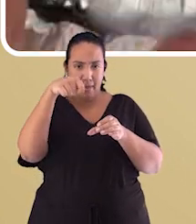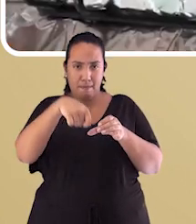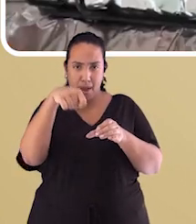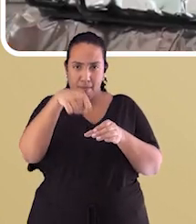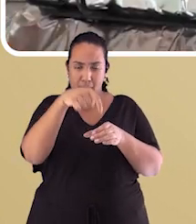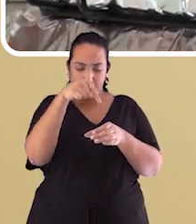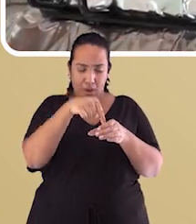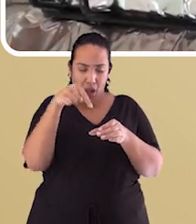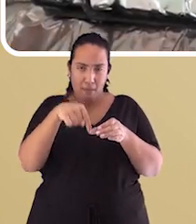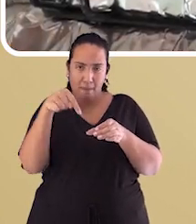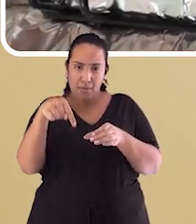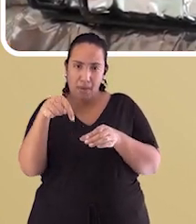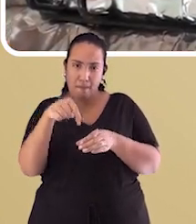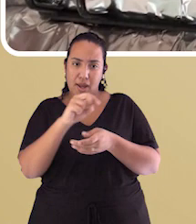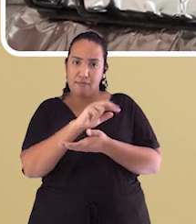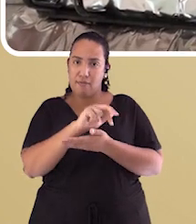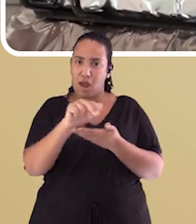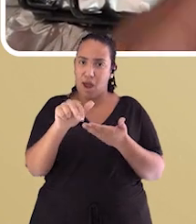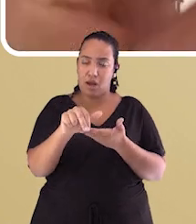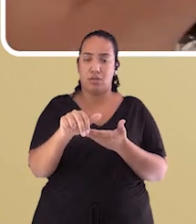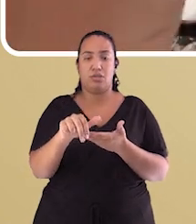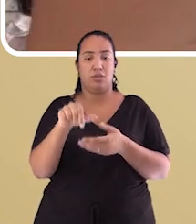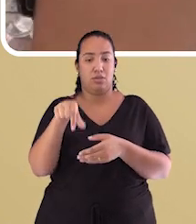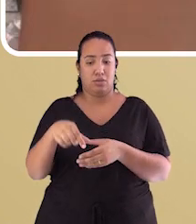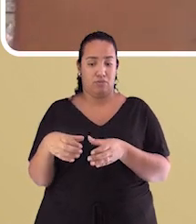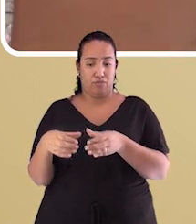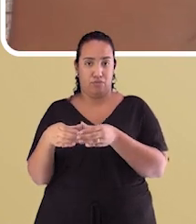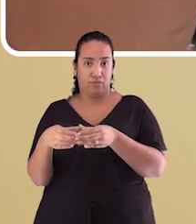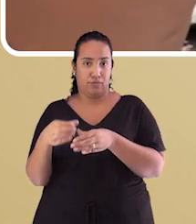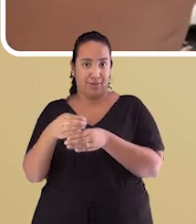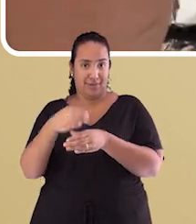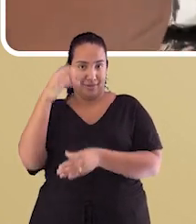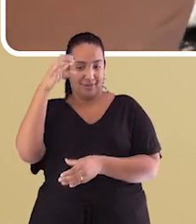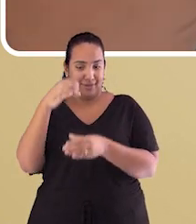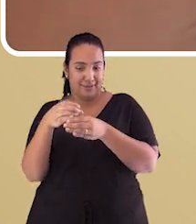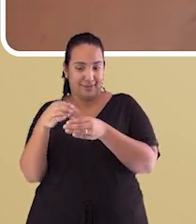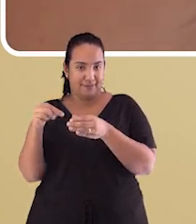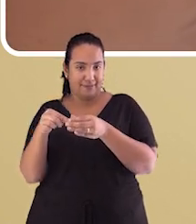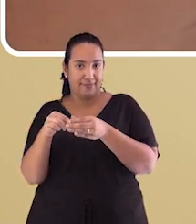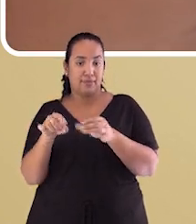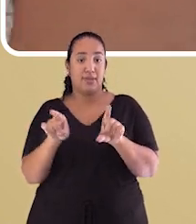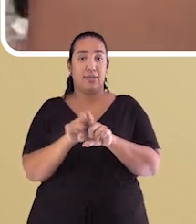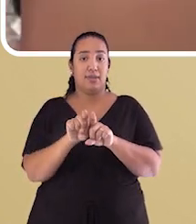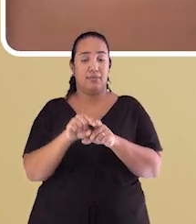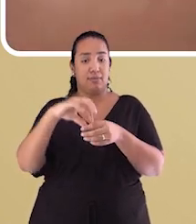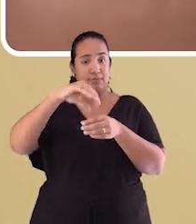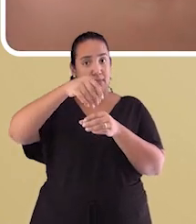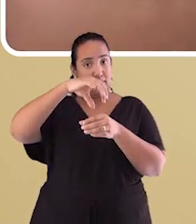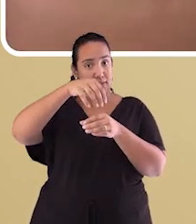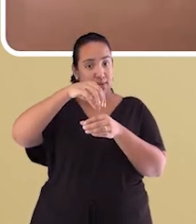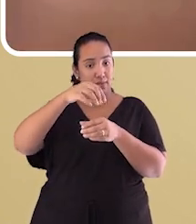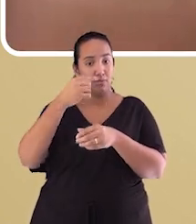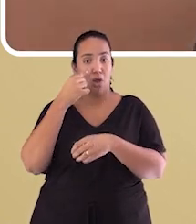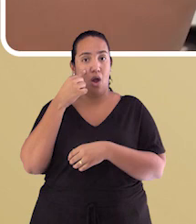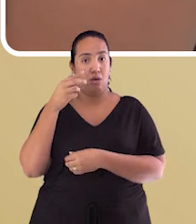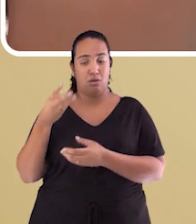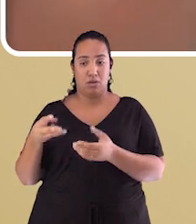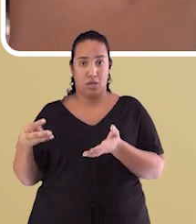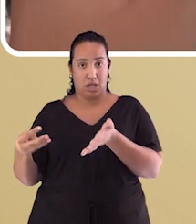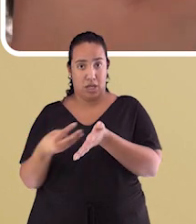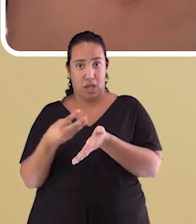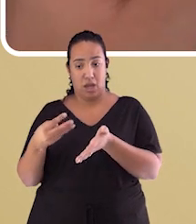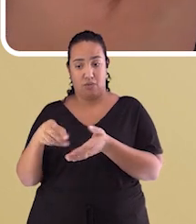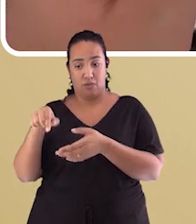furinhos, tanto na extremidade da parte de baixo do litro, como na tampinha. Eu fiz vários furinhos